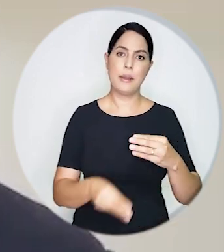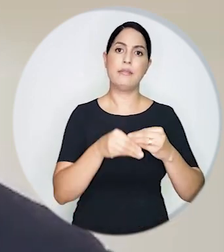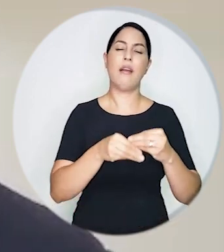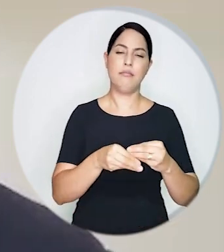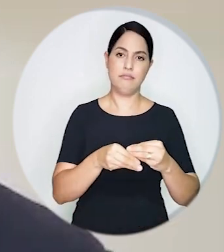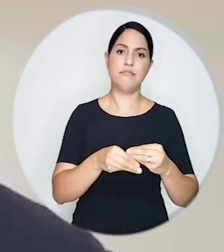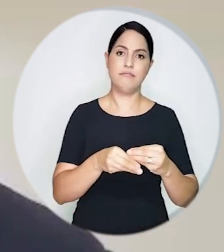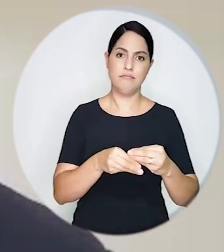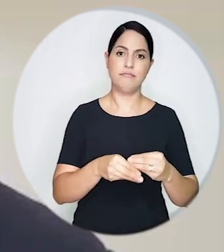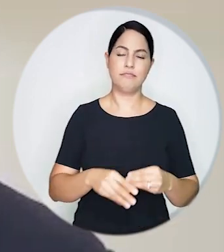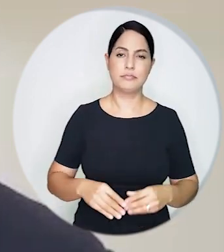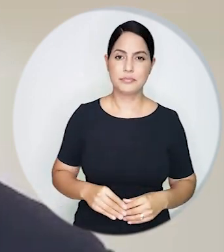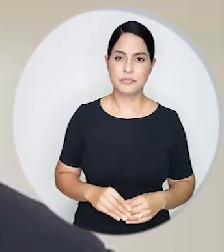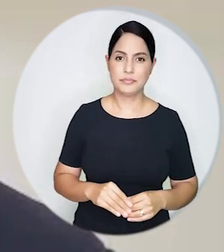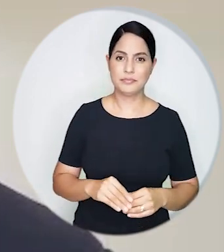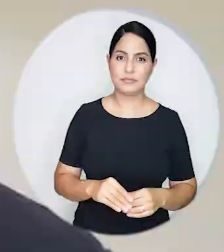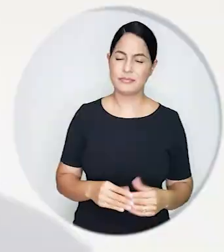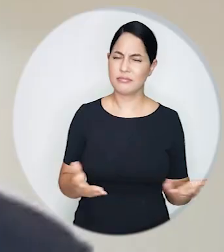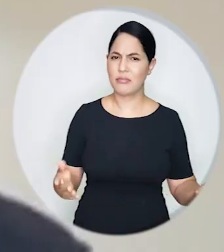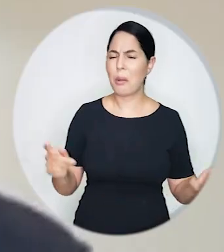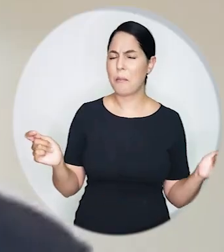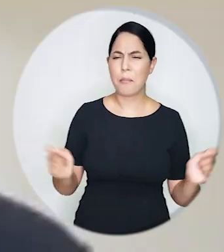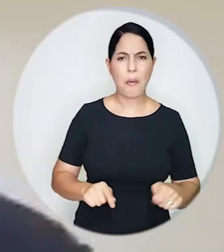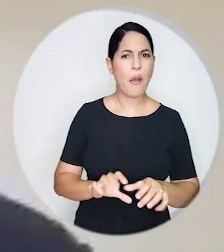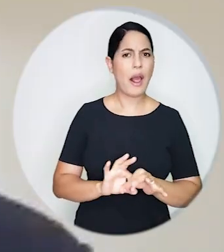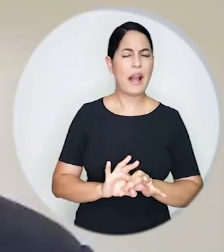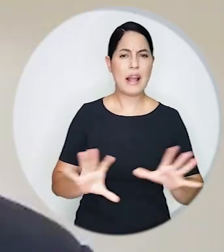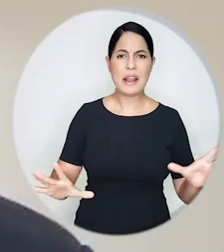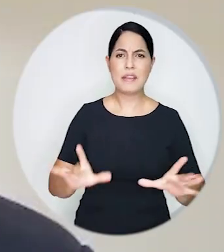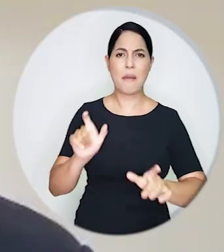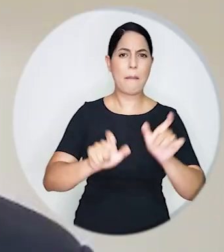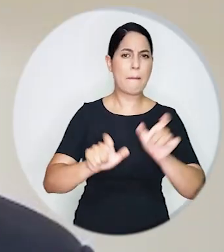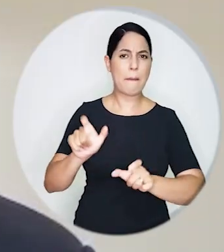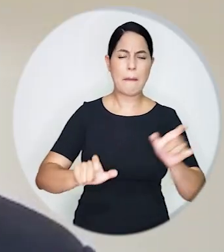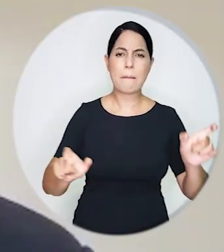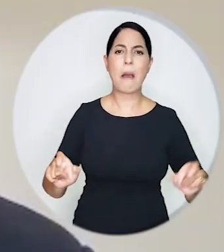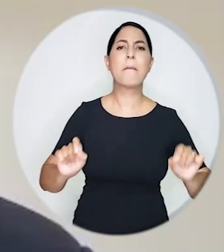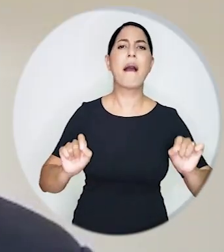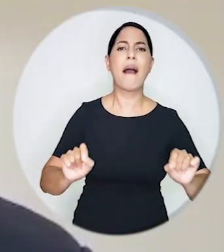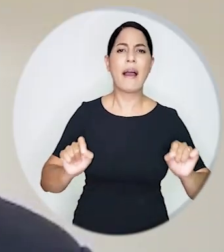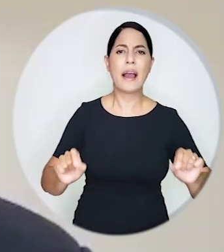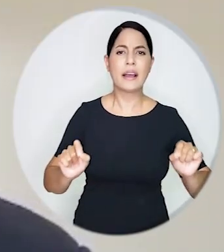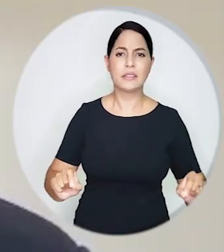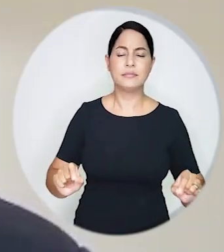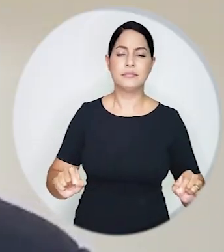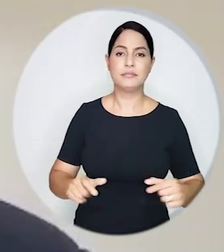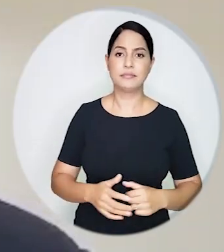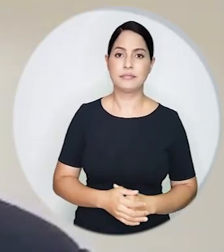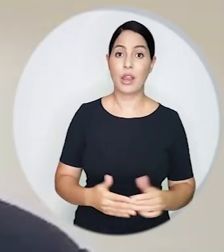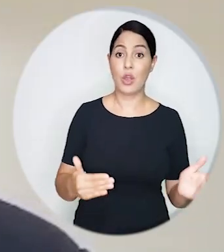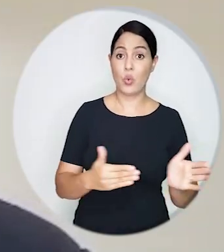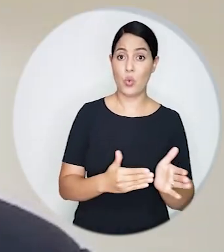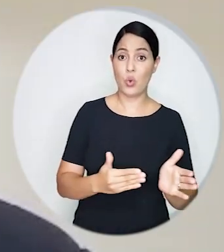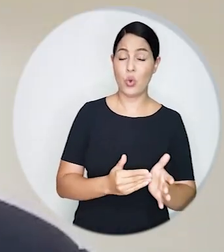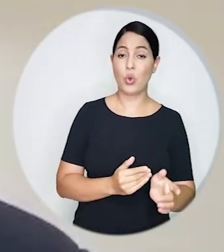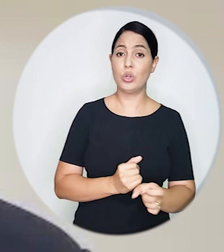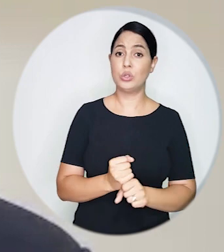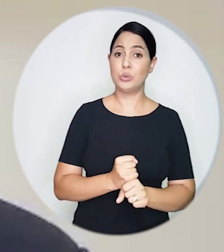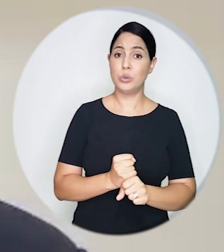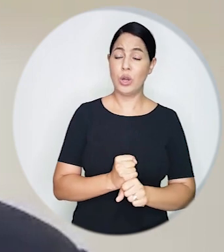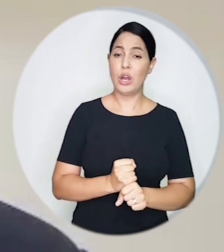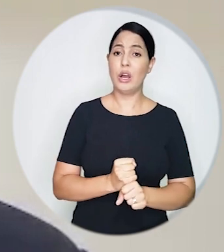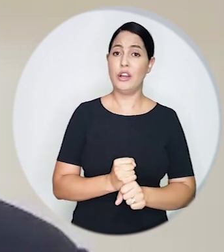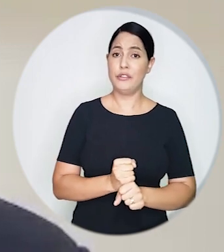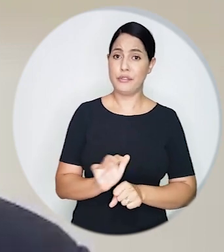novas disciplinas no nosso exame de ordem. Pode realizar o exame de ordem aquele candidato que estiver no último ano da graduação,